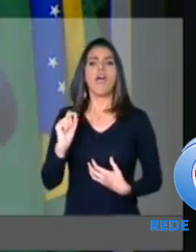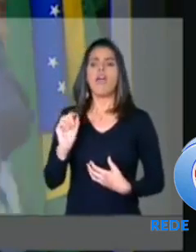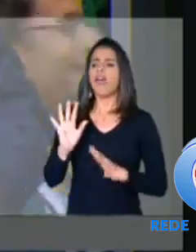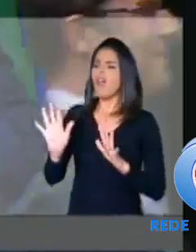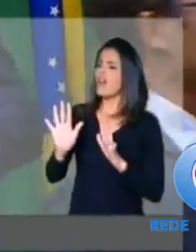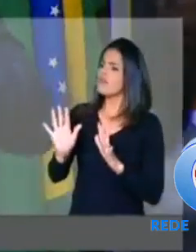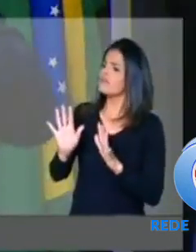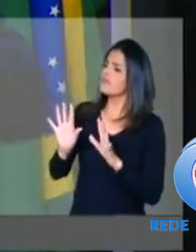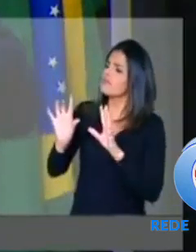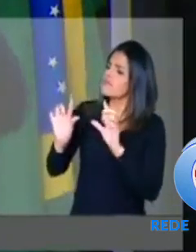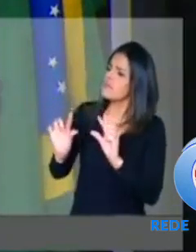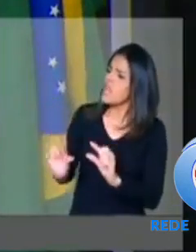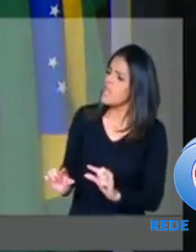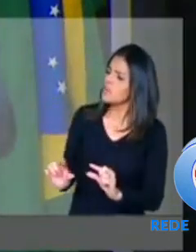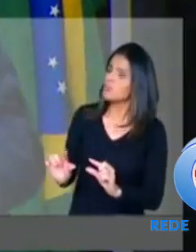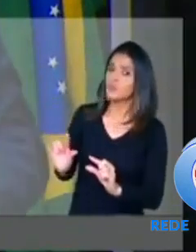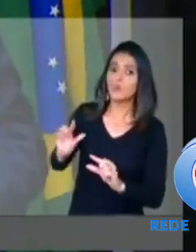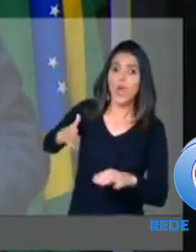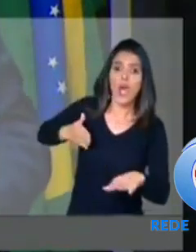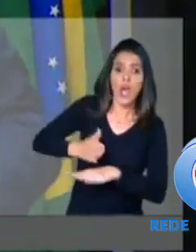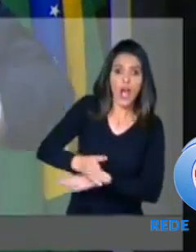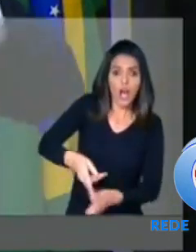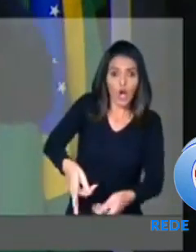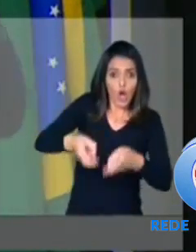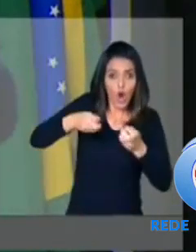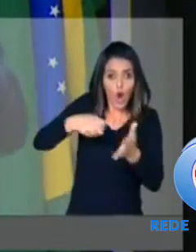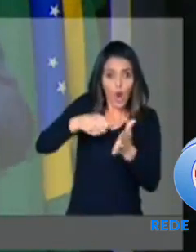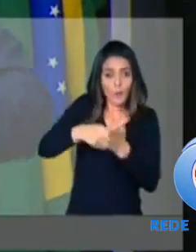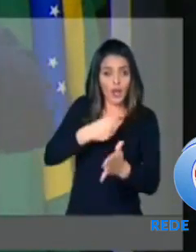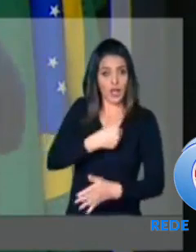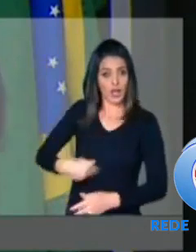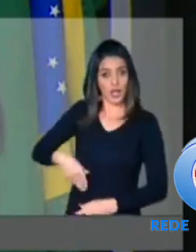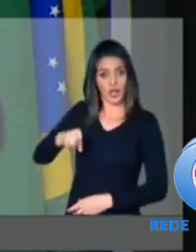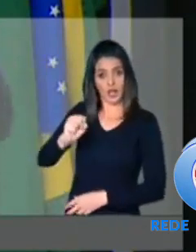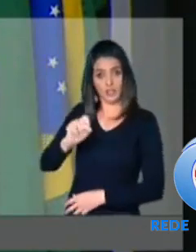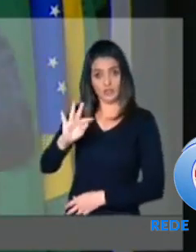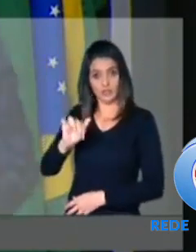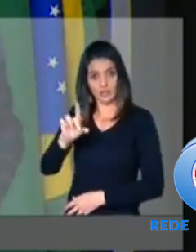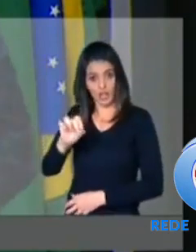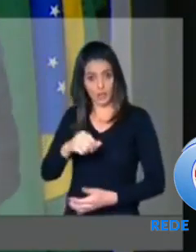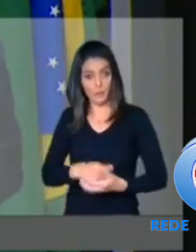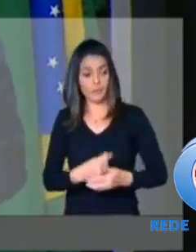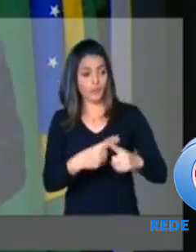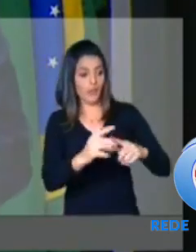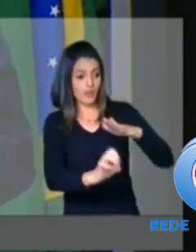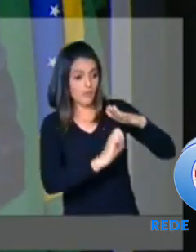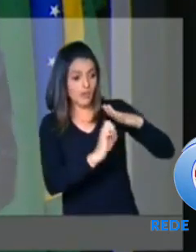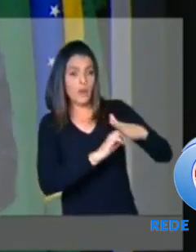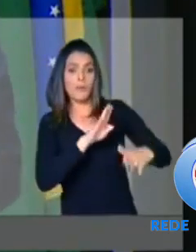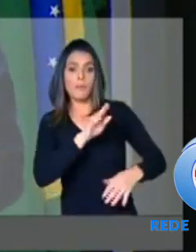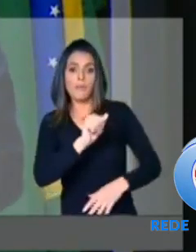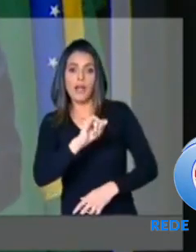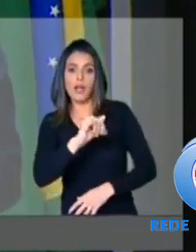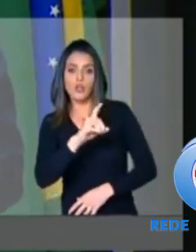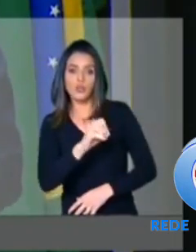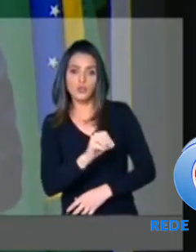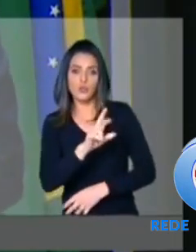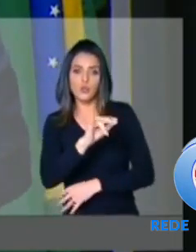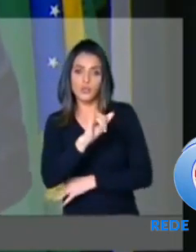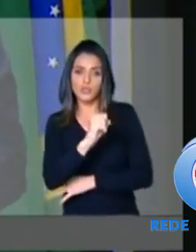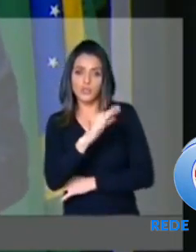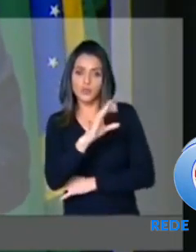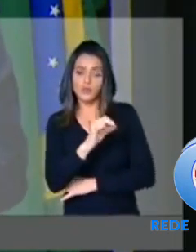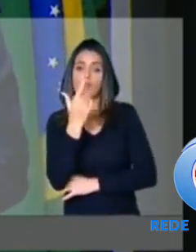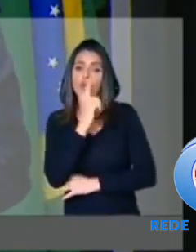e dando o princípio da boa-fé como norteador para que empresas de baixo risco possam se